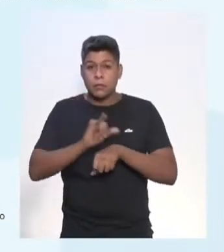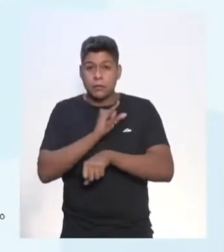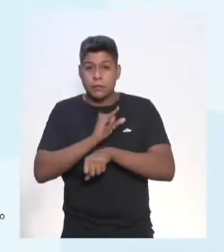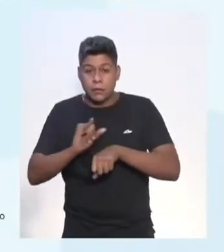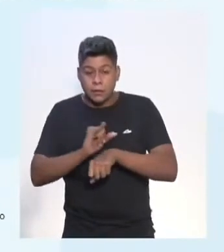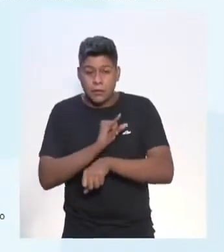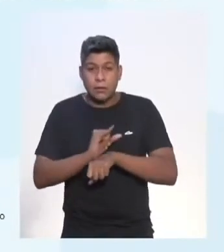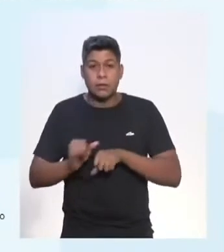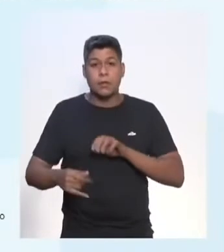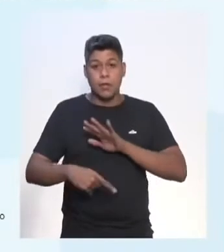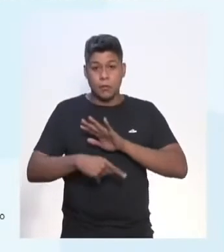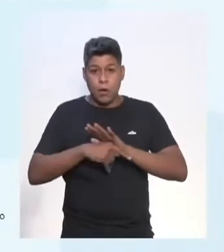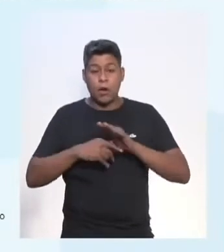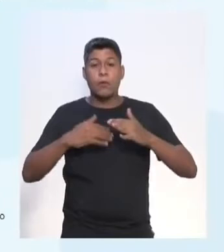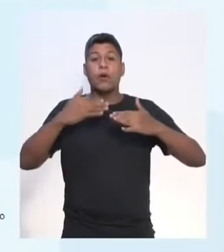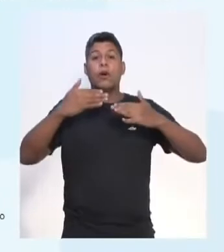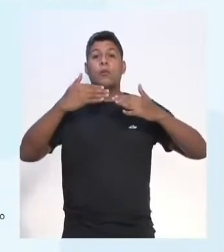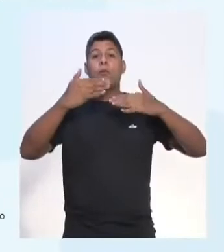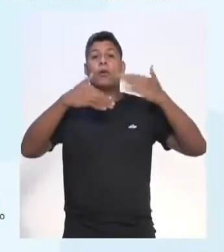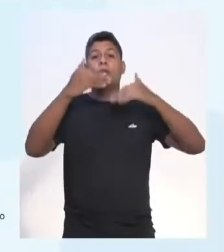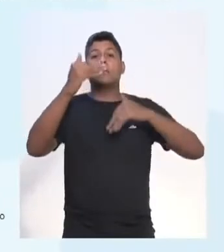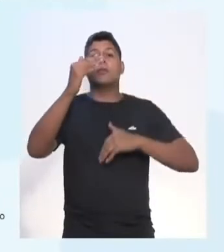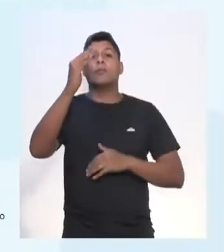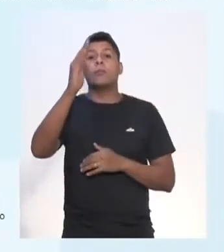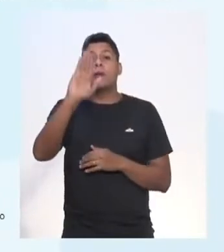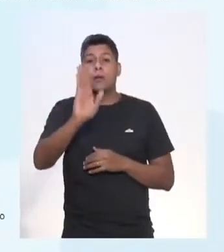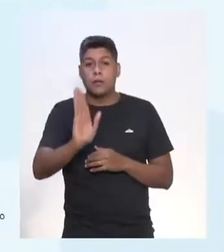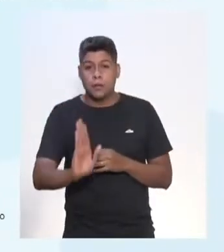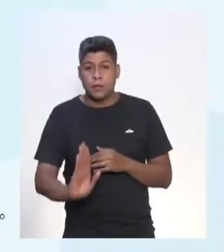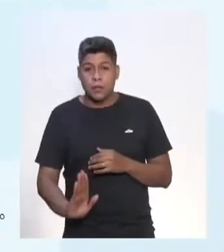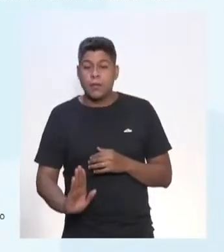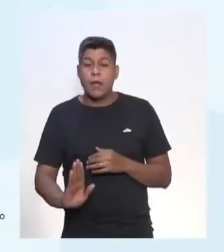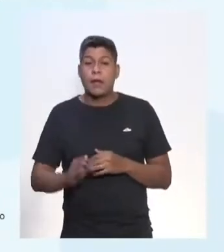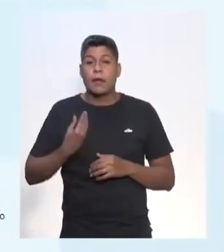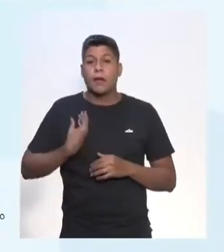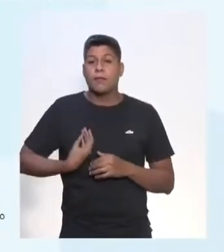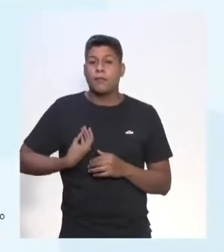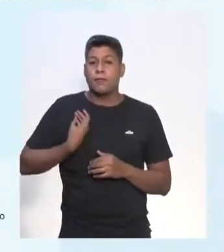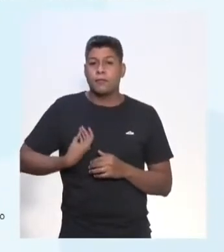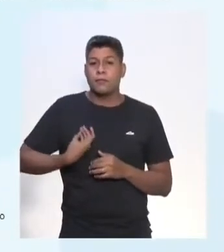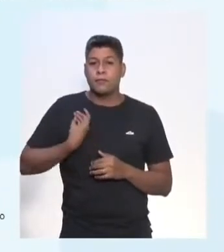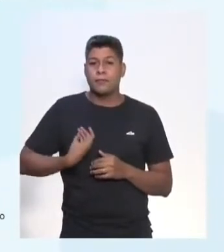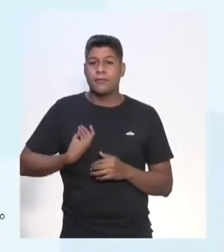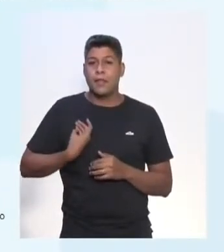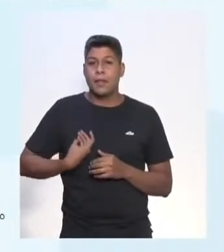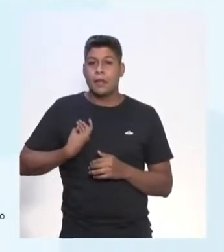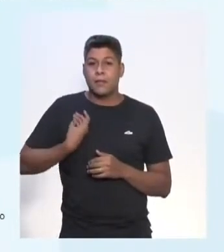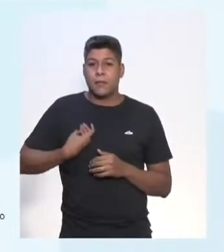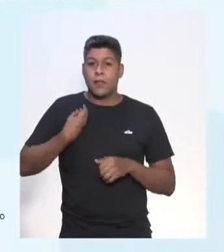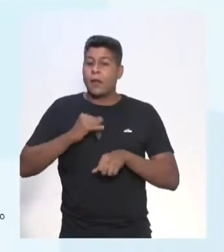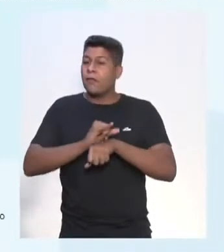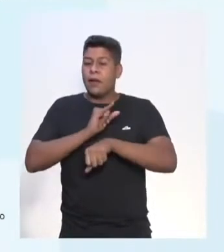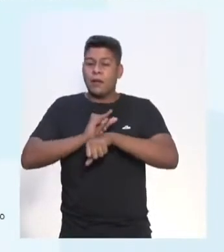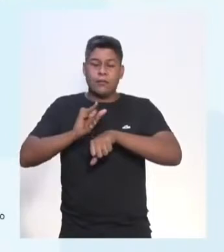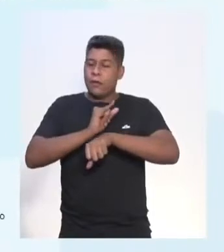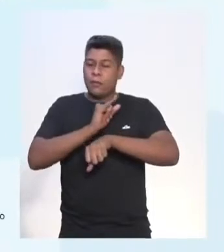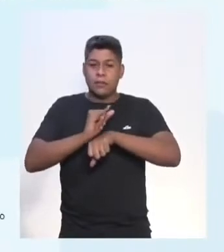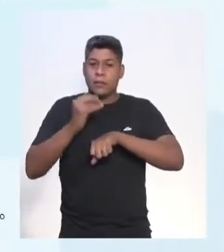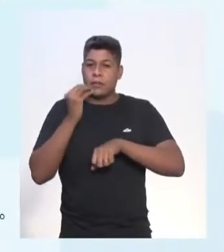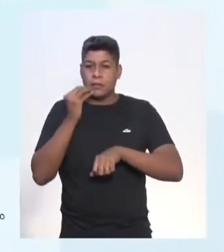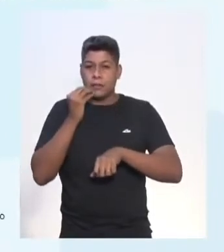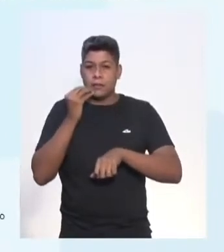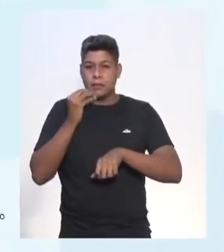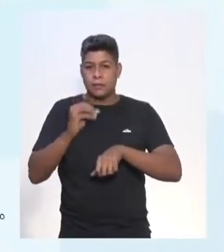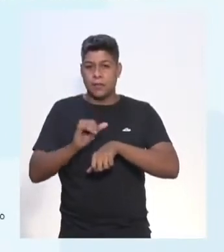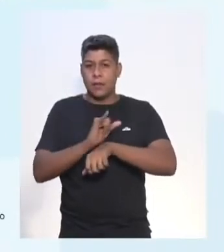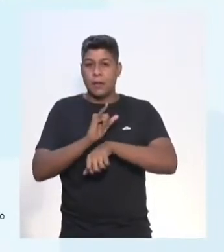um avanço progressista no Brasil, naquele contexto, ela herdou as contradições